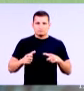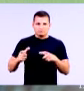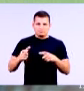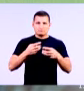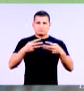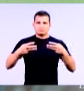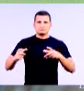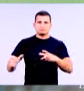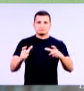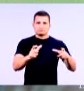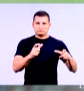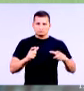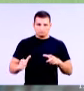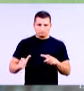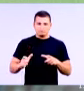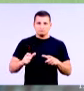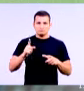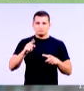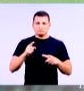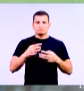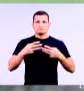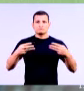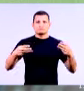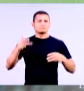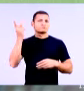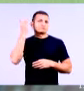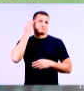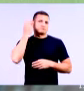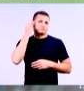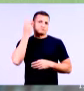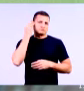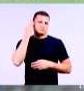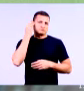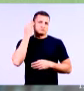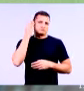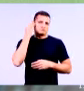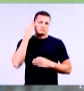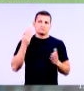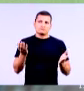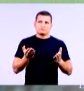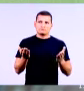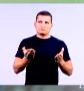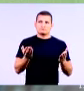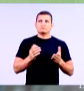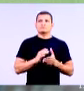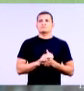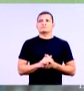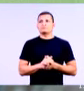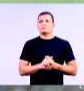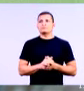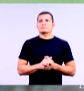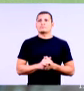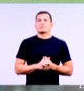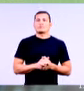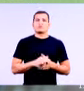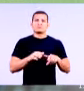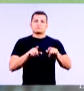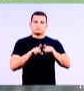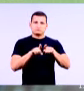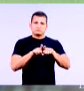as redes bastante comuns hoje em dia, né? E a consolidação das comunicações entre as